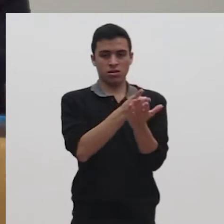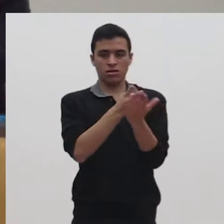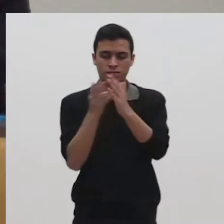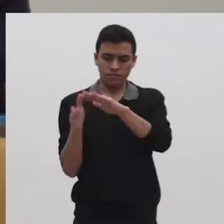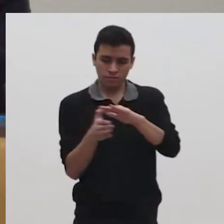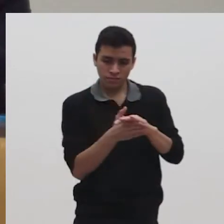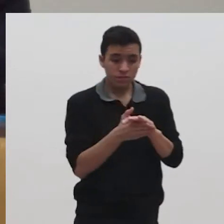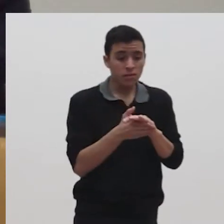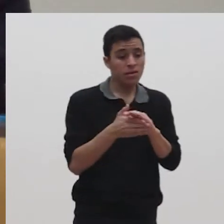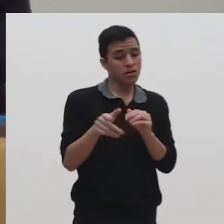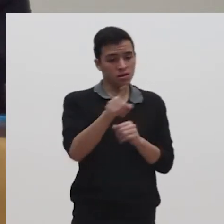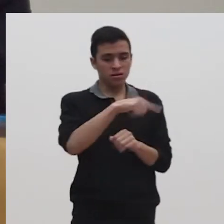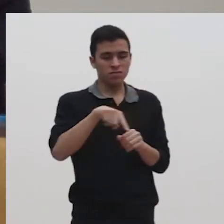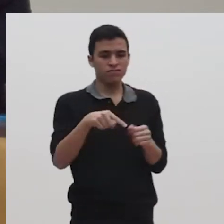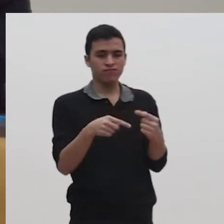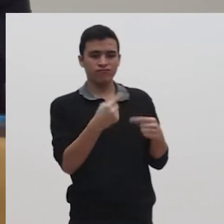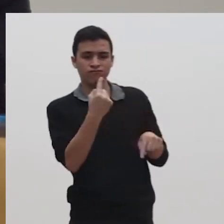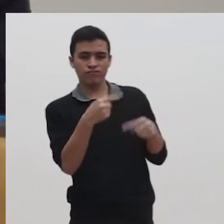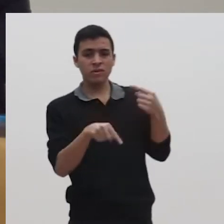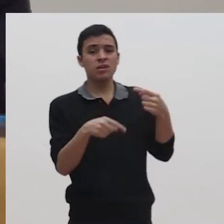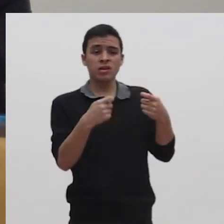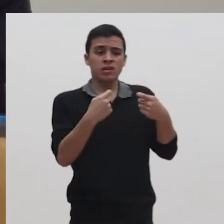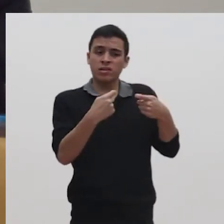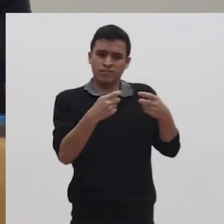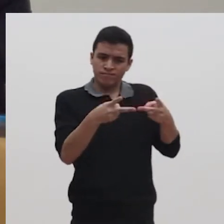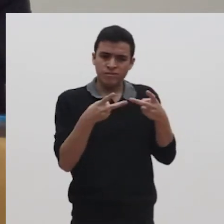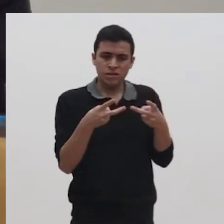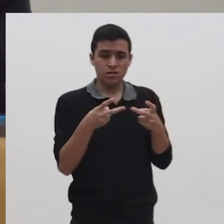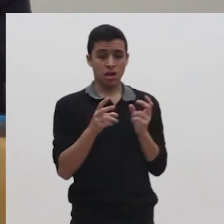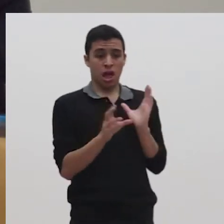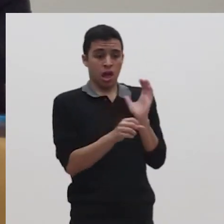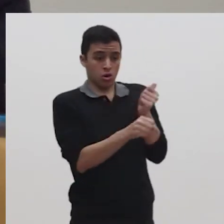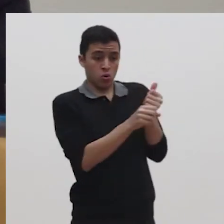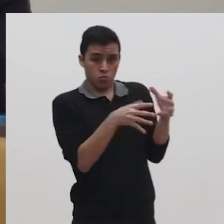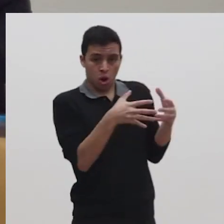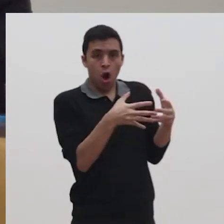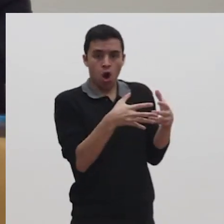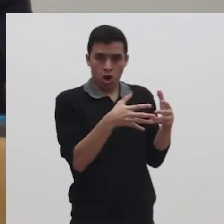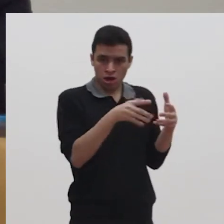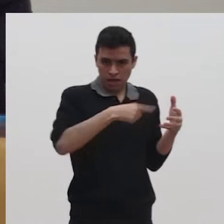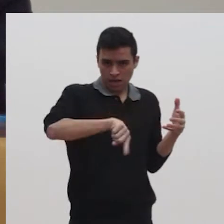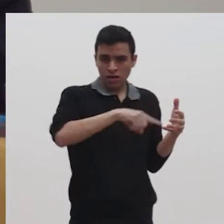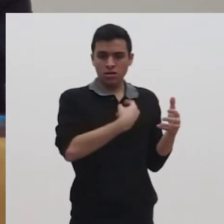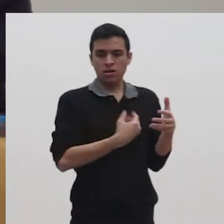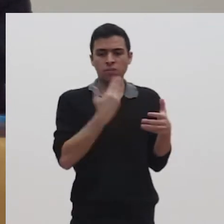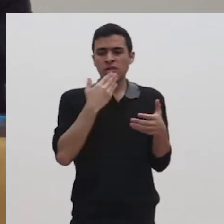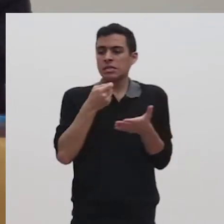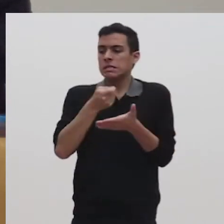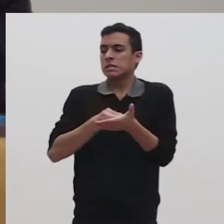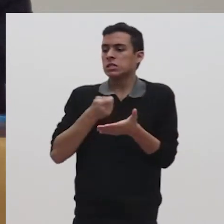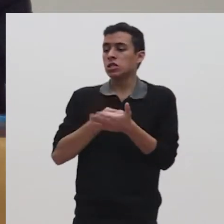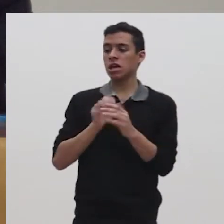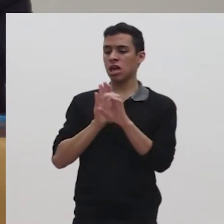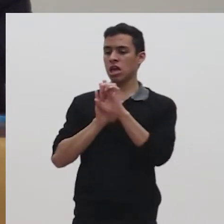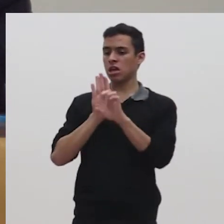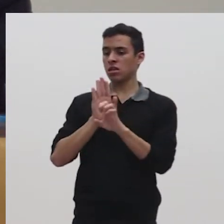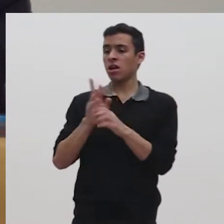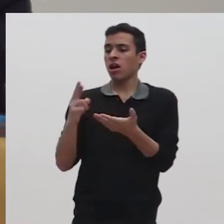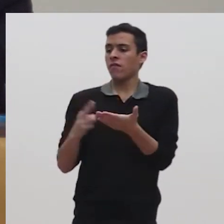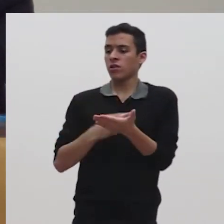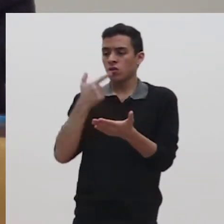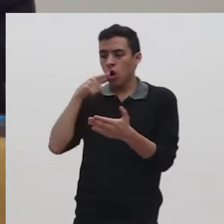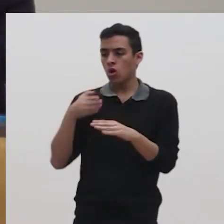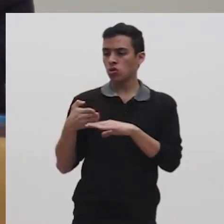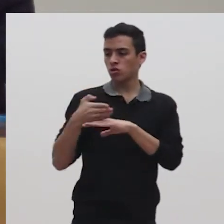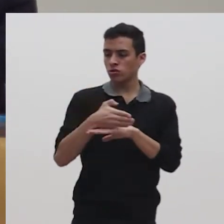também tem sido descontinuado. A gente viu o absurdo que a gestão atual está fazendo agora, exigindo por edital que as revistas